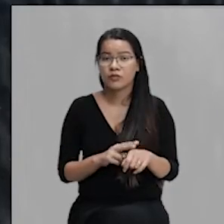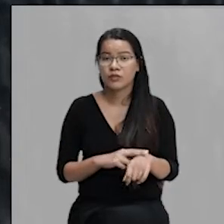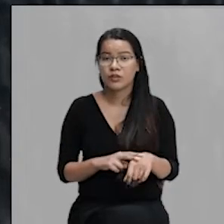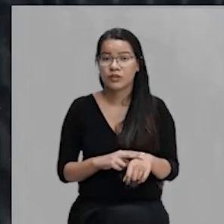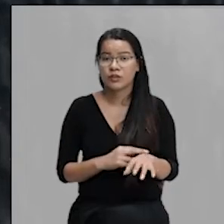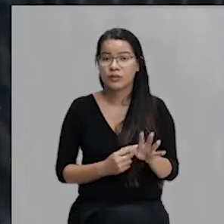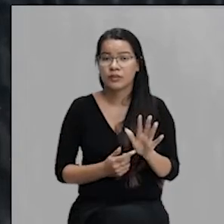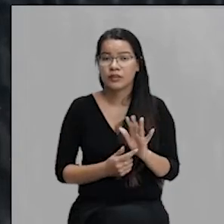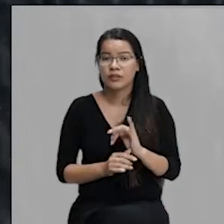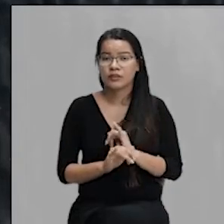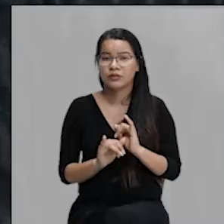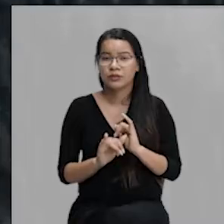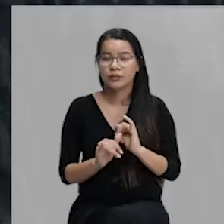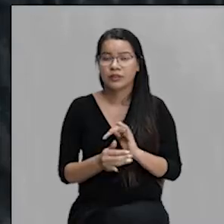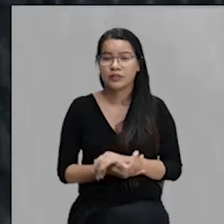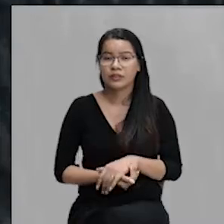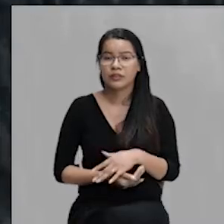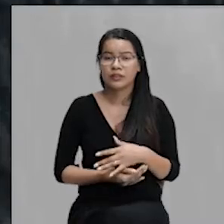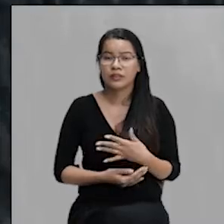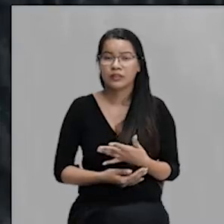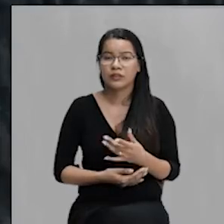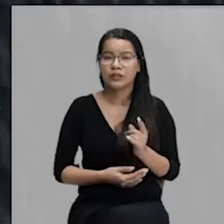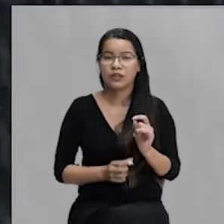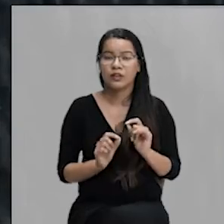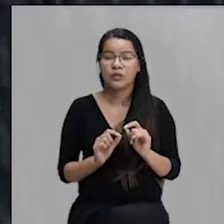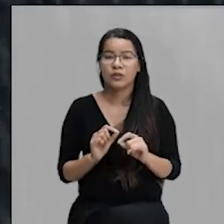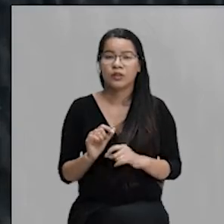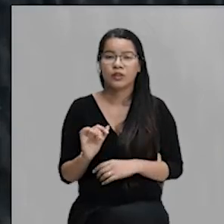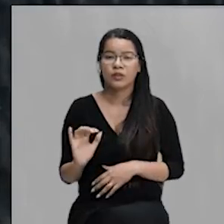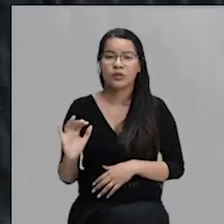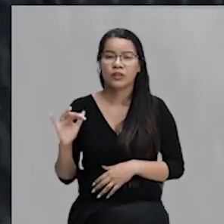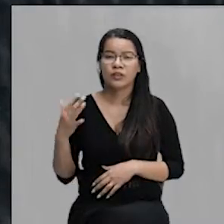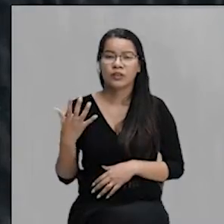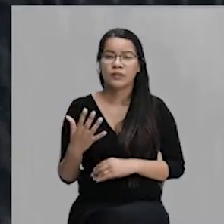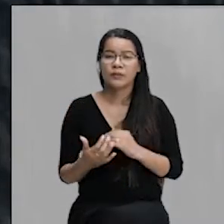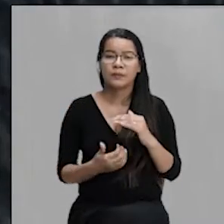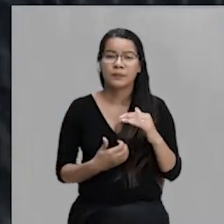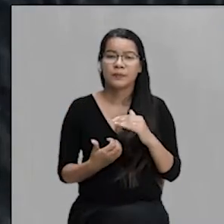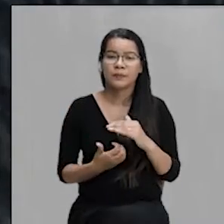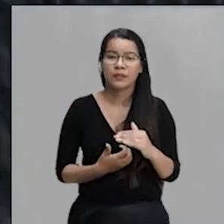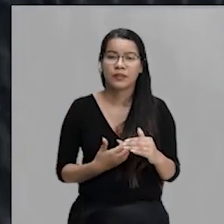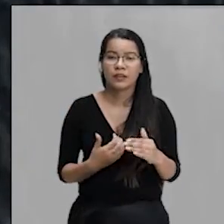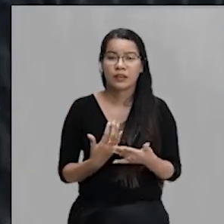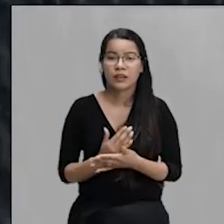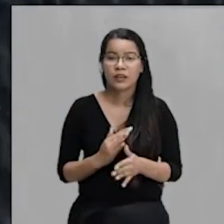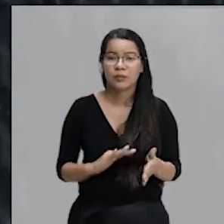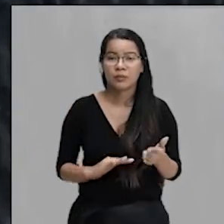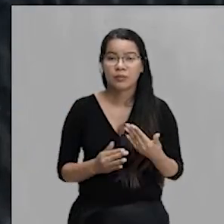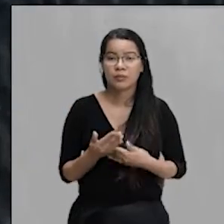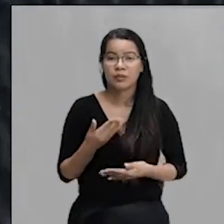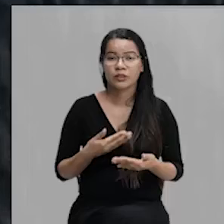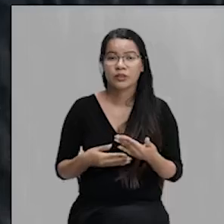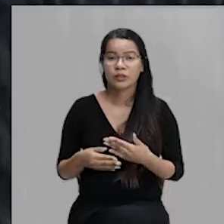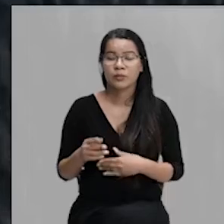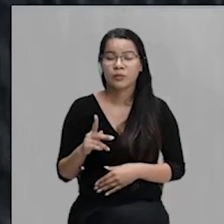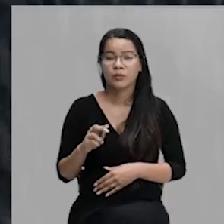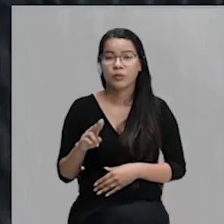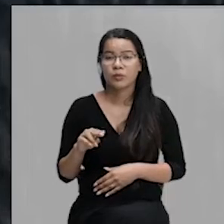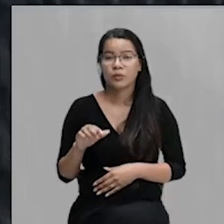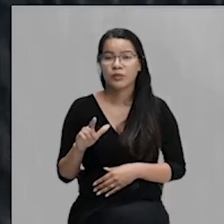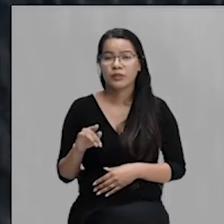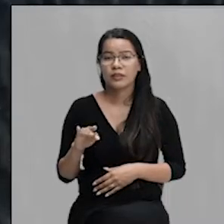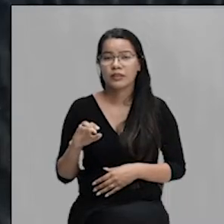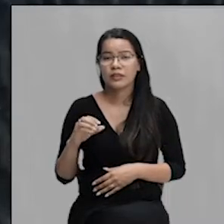essa informação, beleza? Então é isso que acontece, as empresas acabam projetando na sua publicidade, no seu